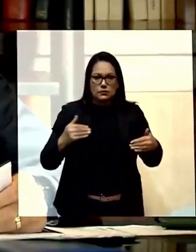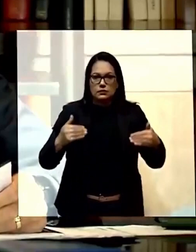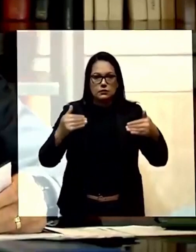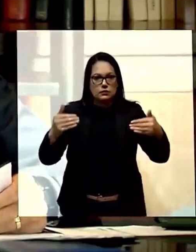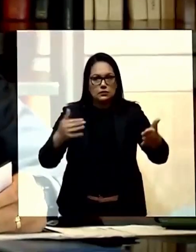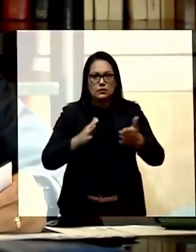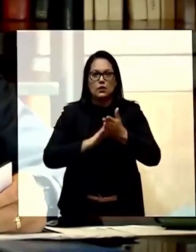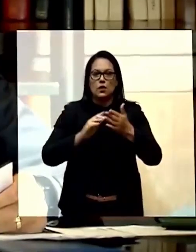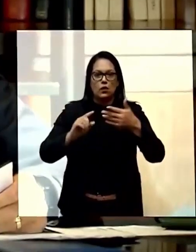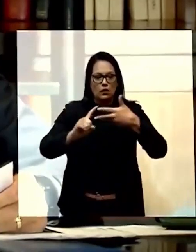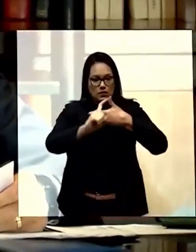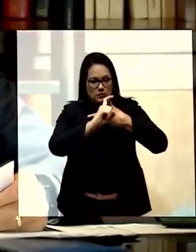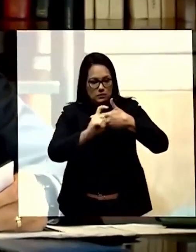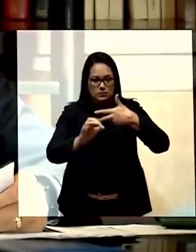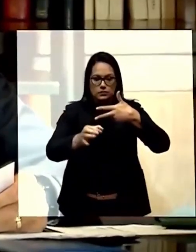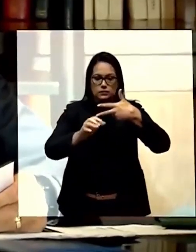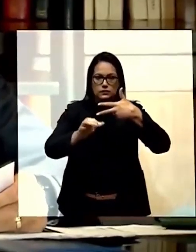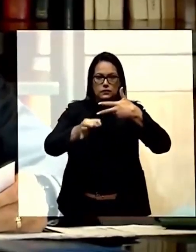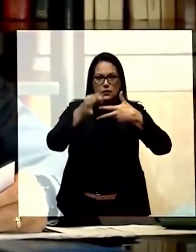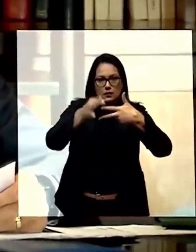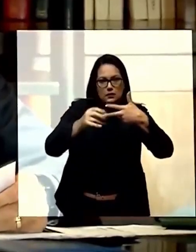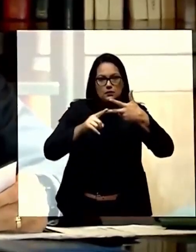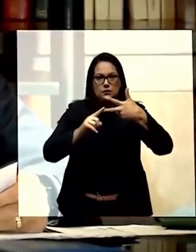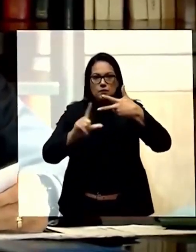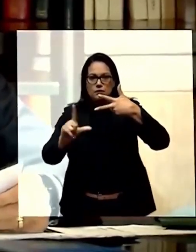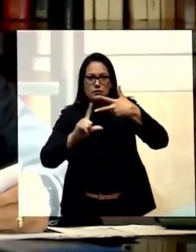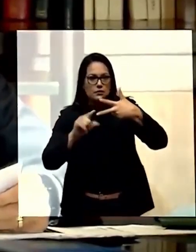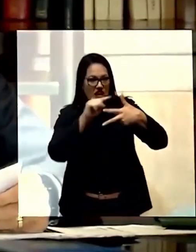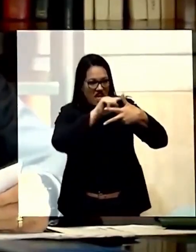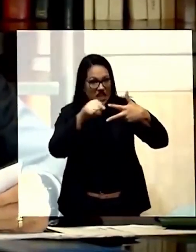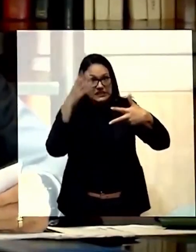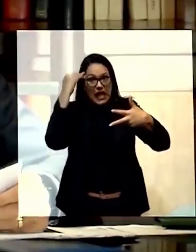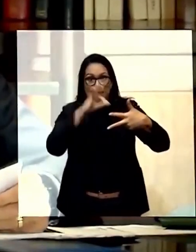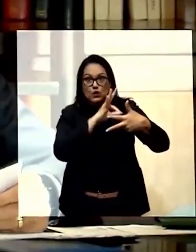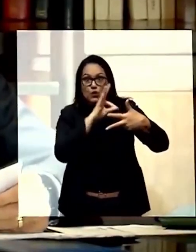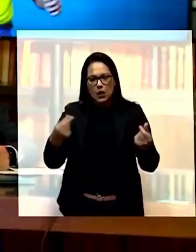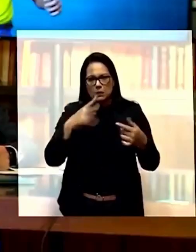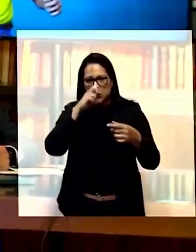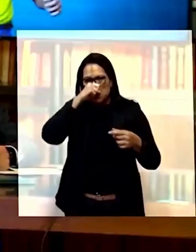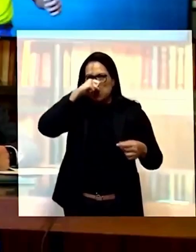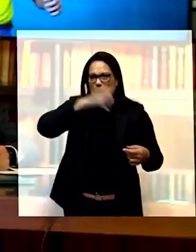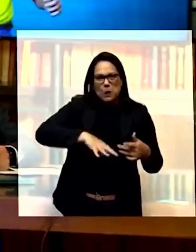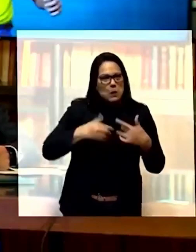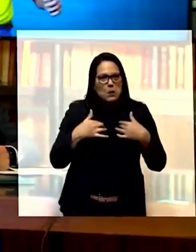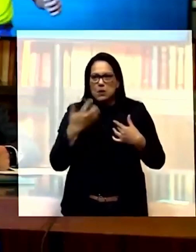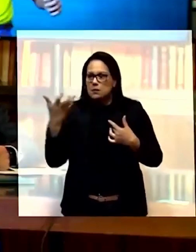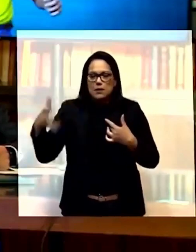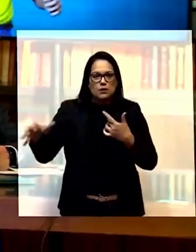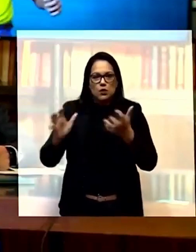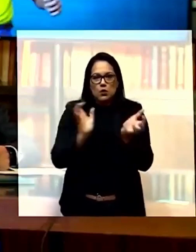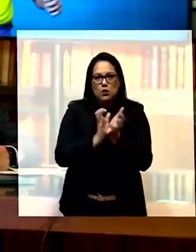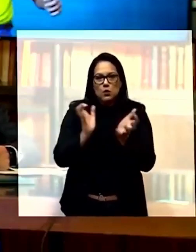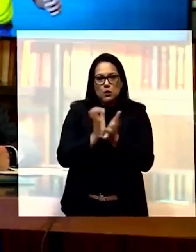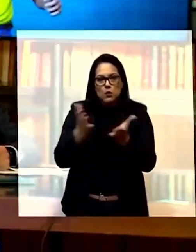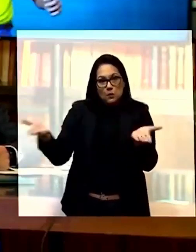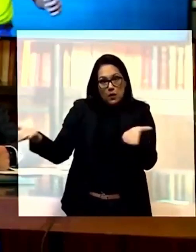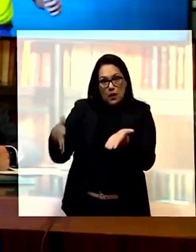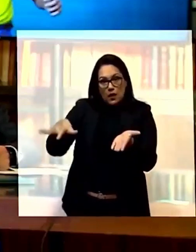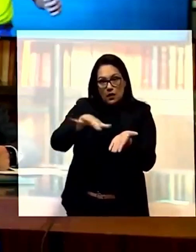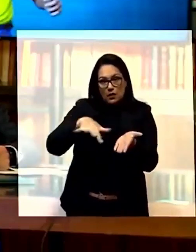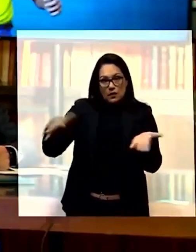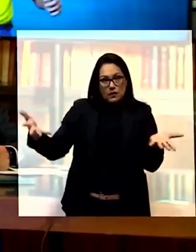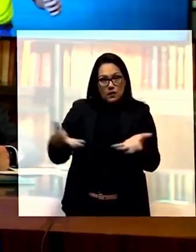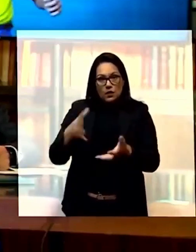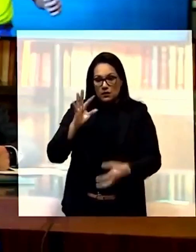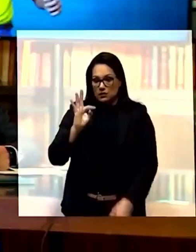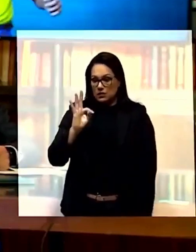aí, né, escondido, esperando as coisas acontecerem, seu depoimento sobre as joias. Mas